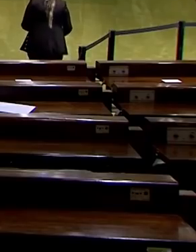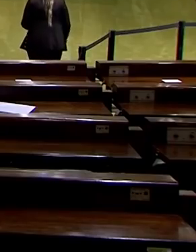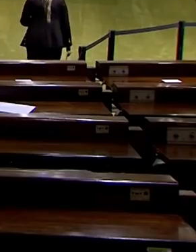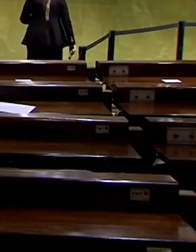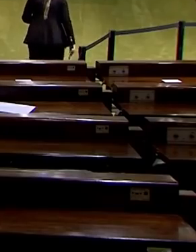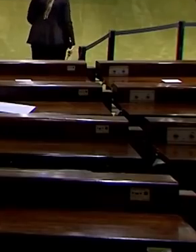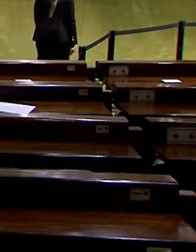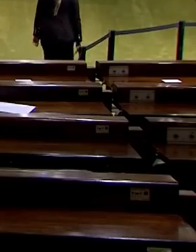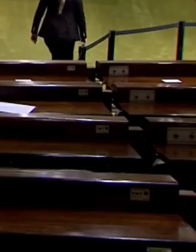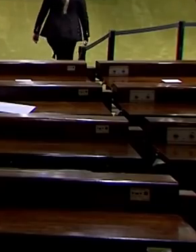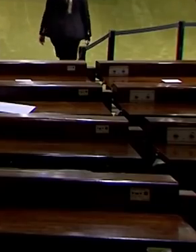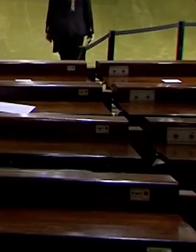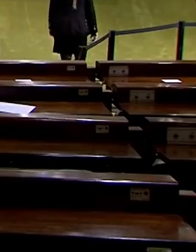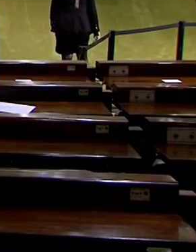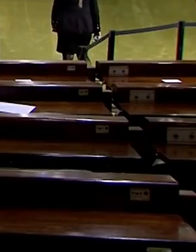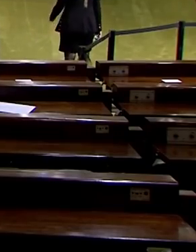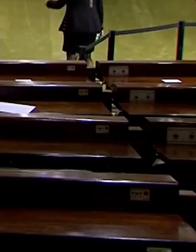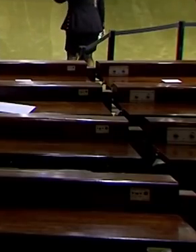o